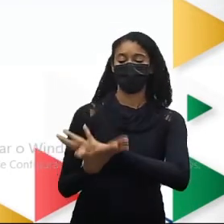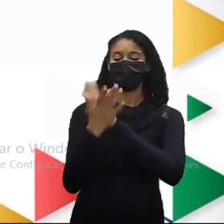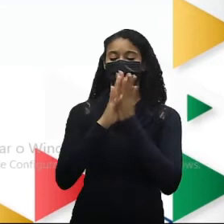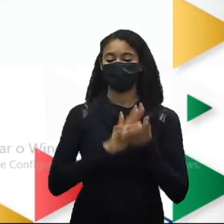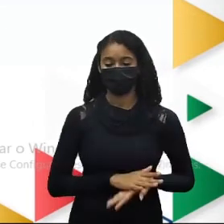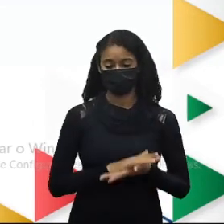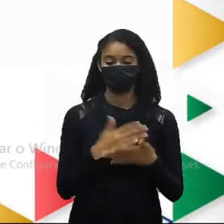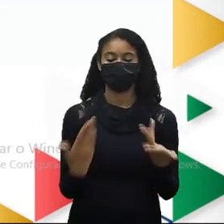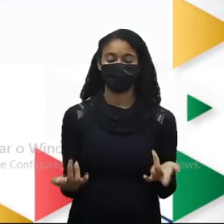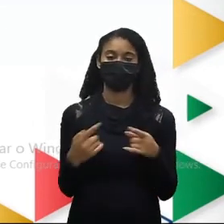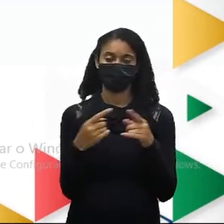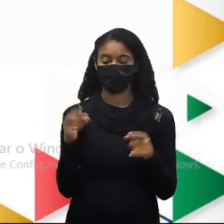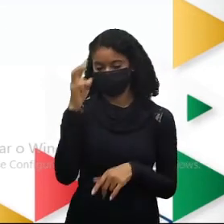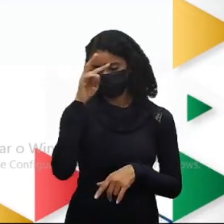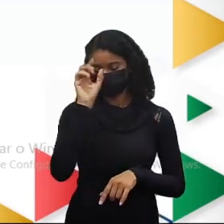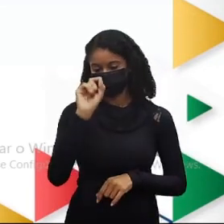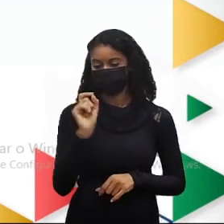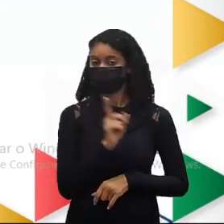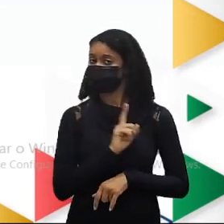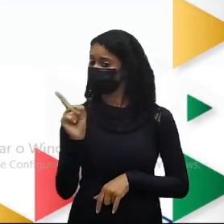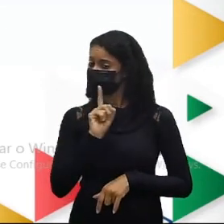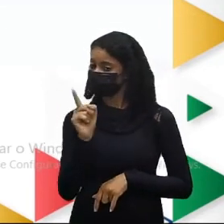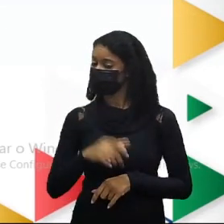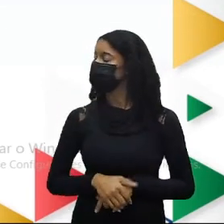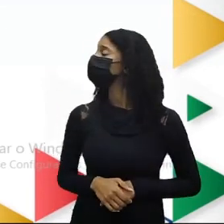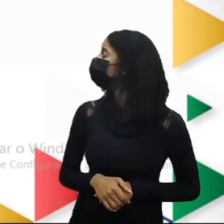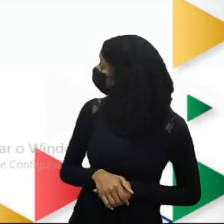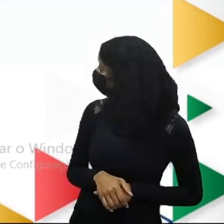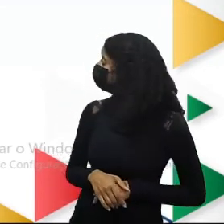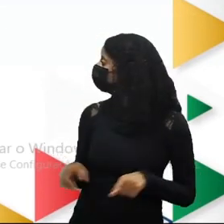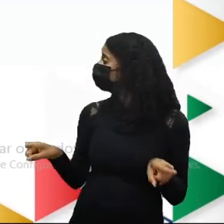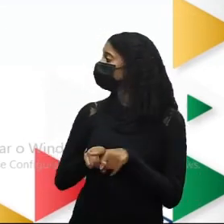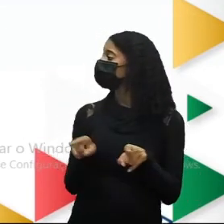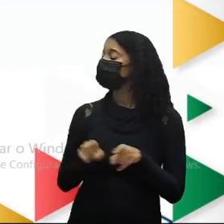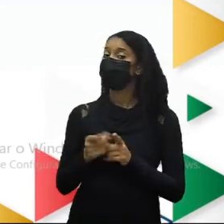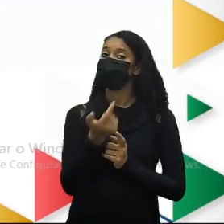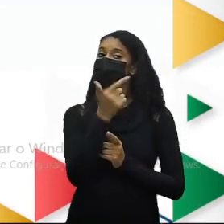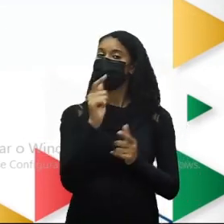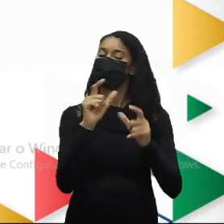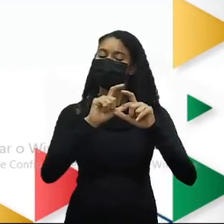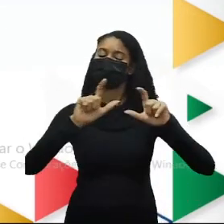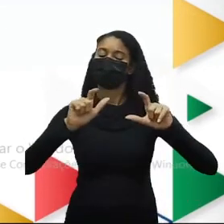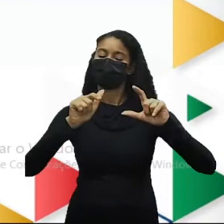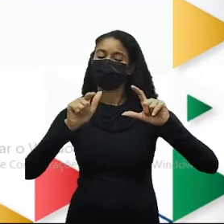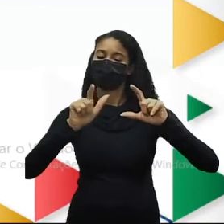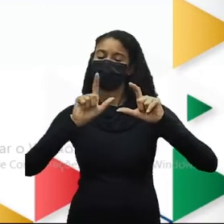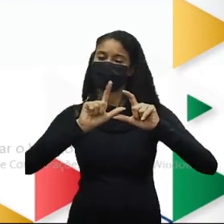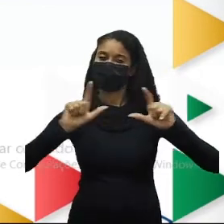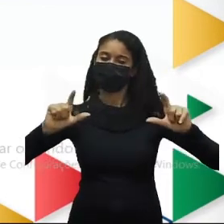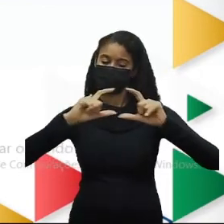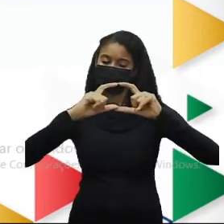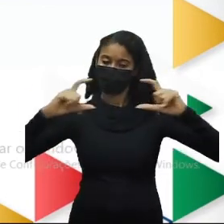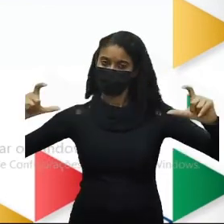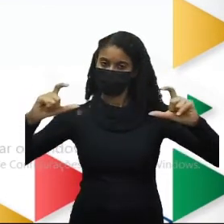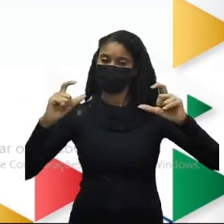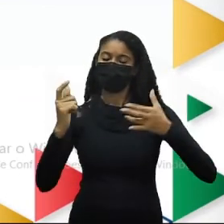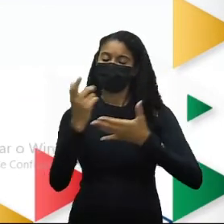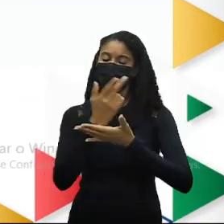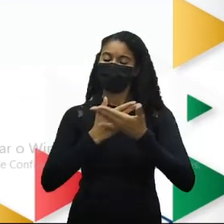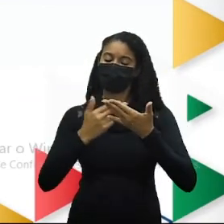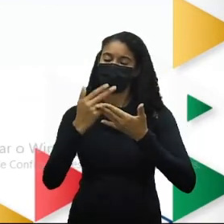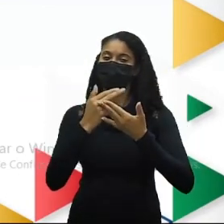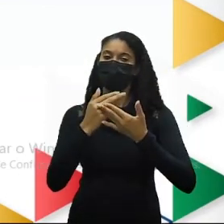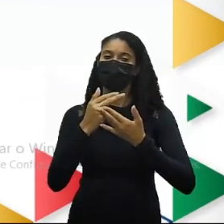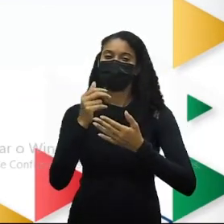Mas lembre-se, tanto essa tirinha quanto o quadrinho de Chico Bento estão representando variações,